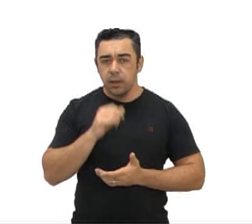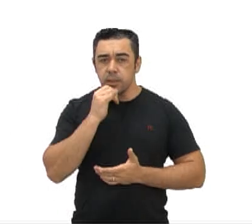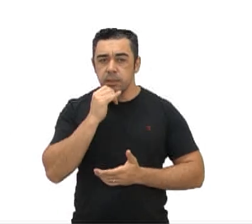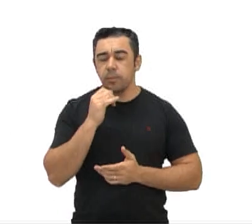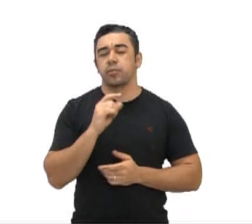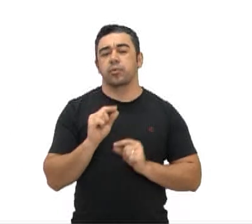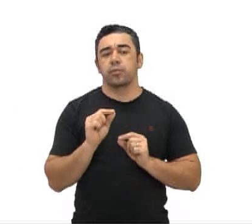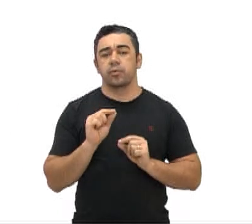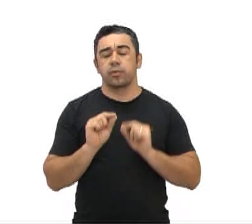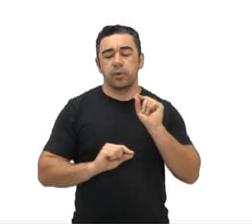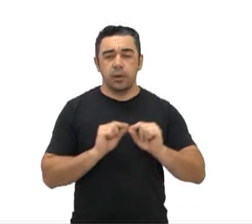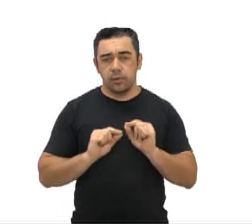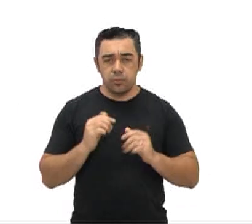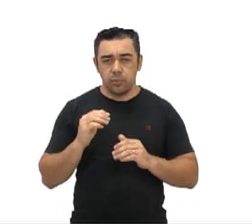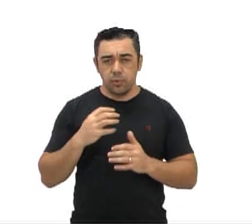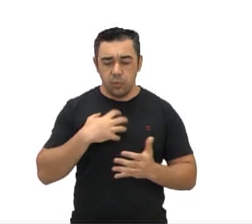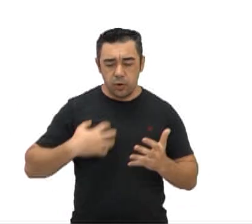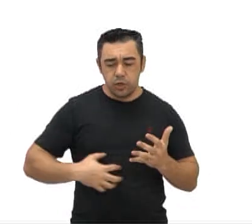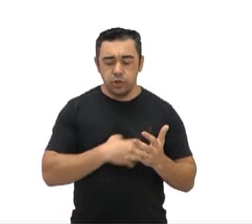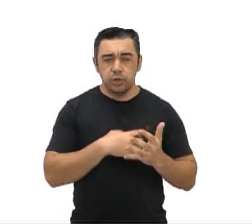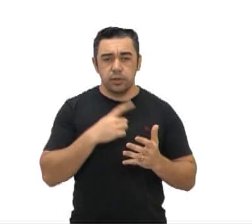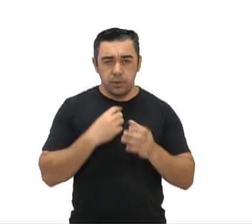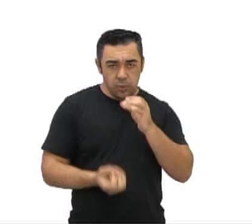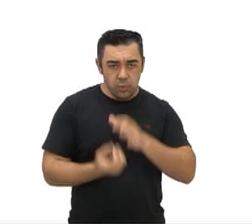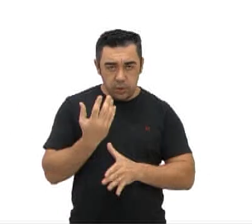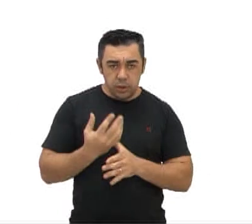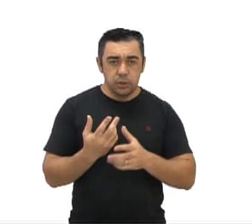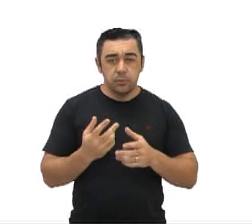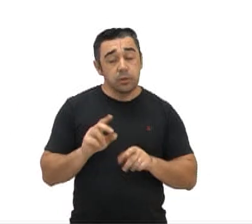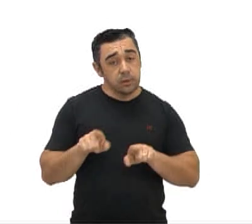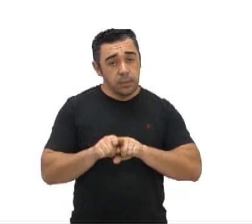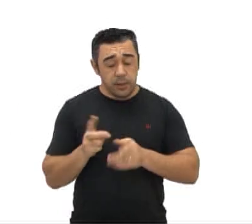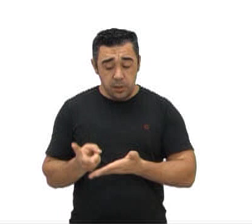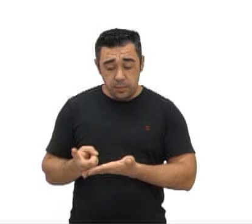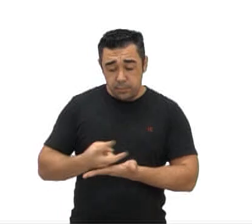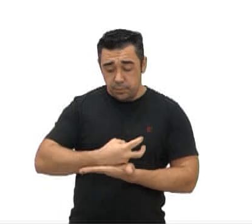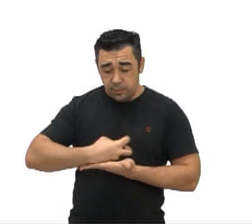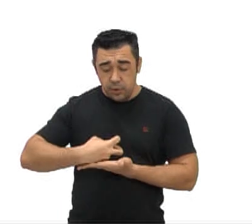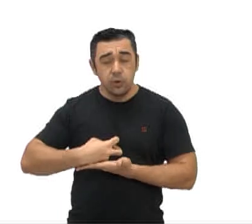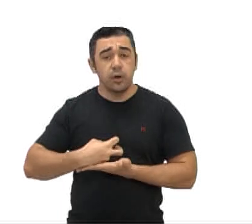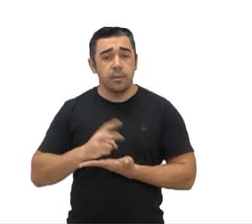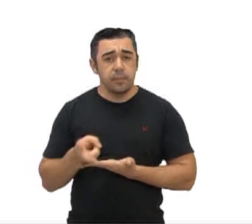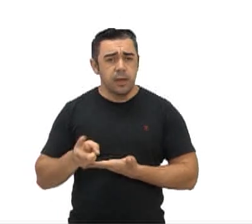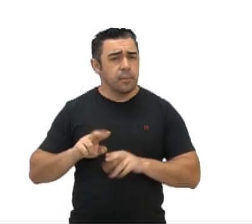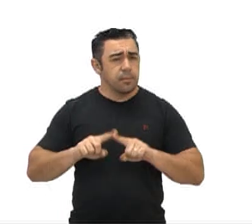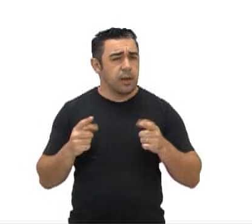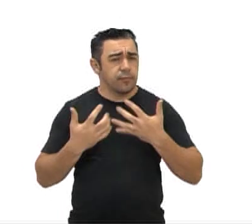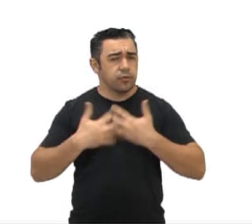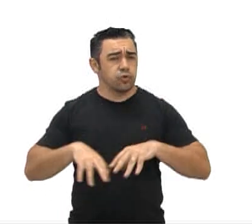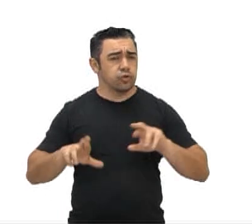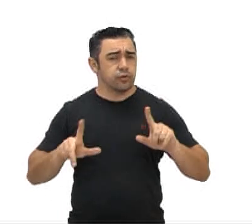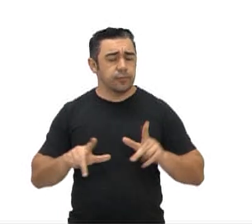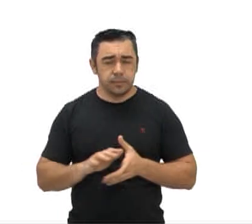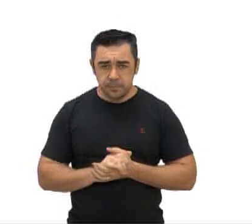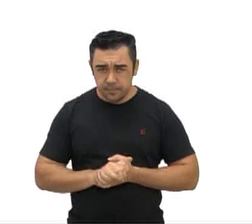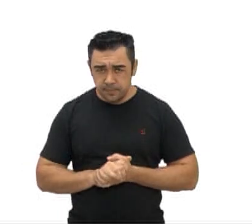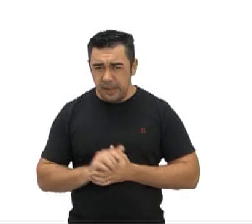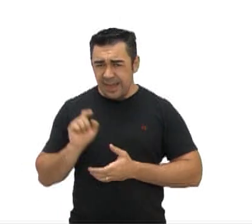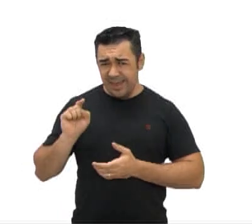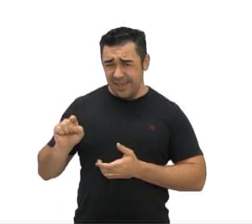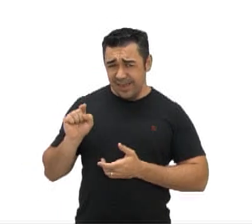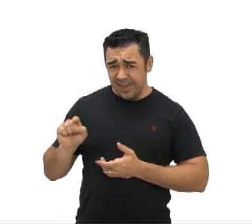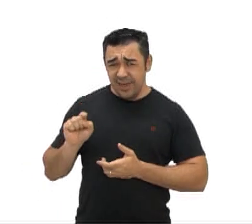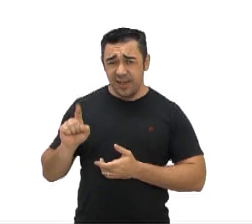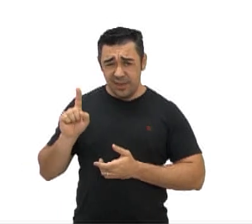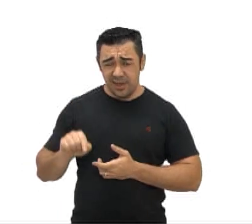de estruturas que apresentam origem embrionária semelhante, mas nem sempre a mesma função. Essas